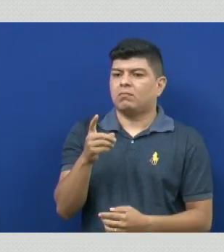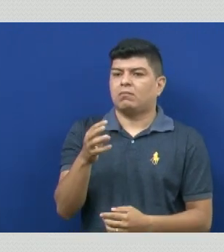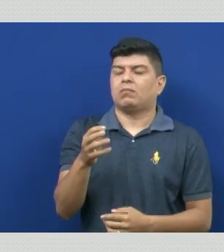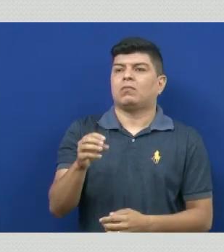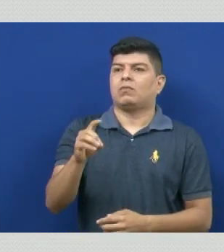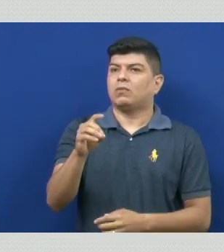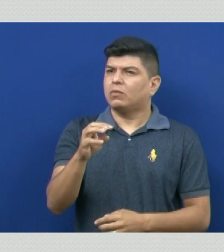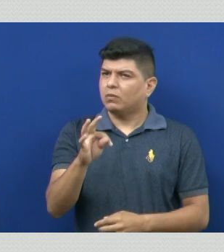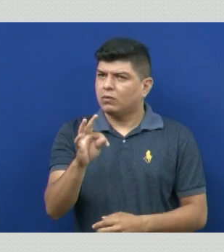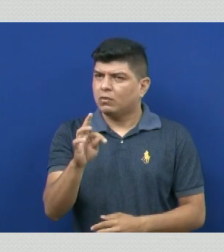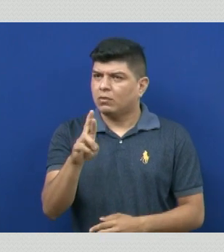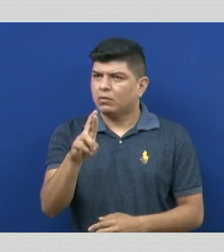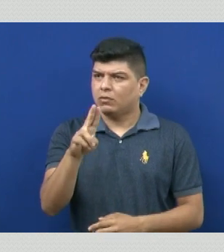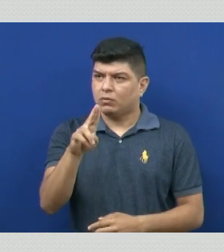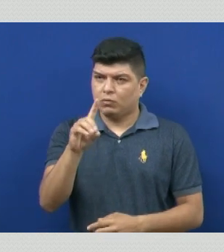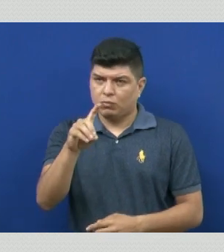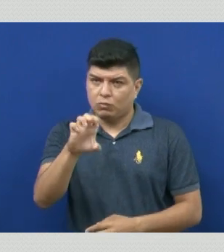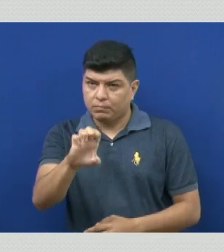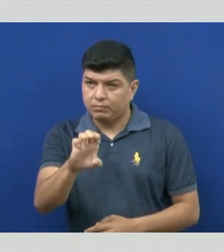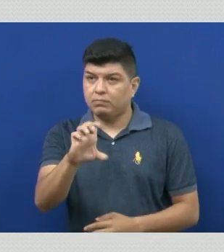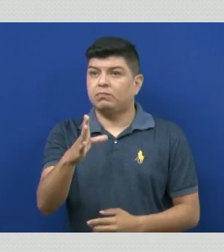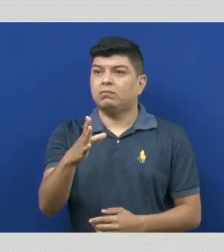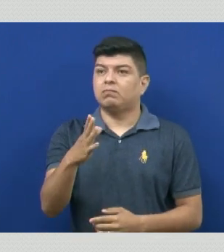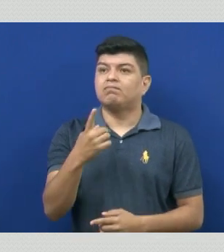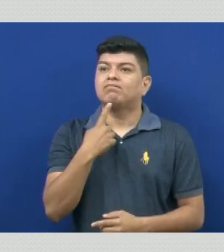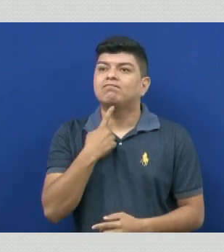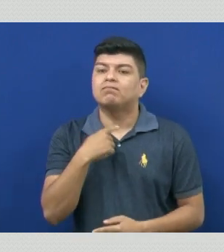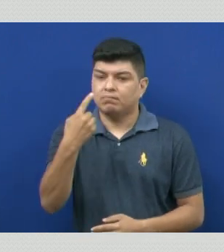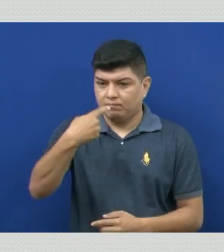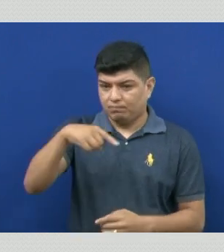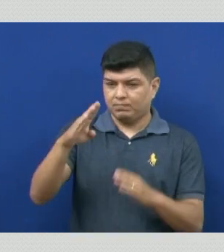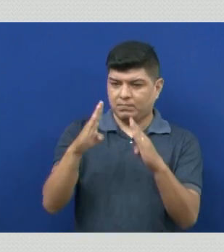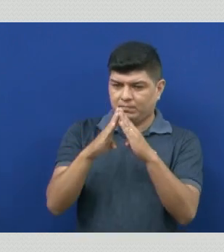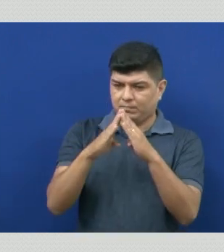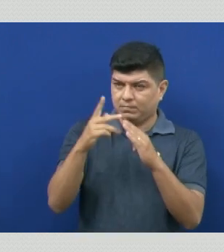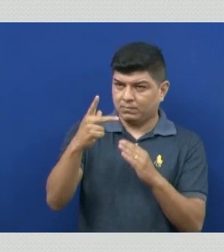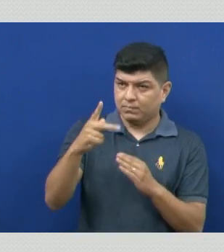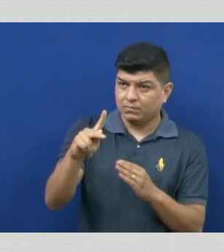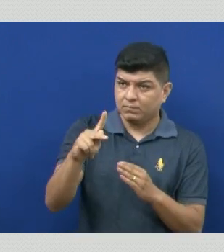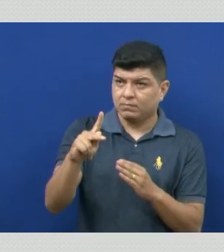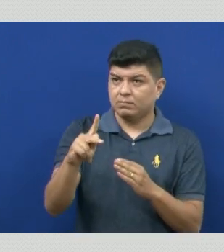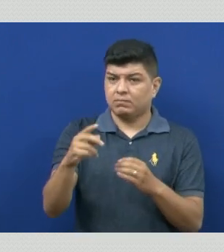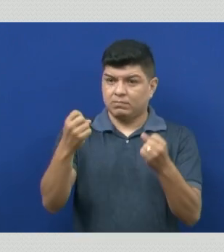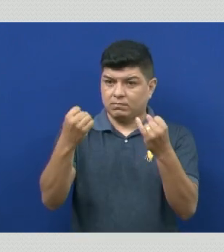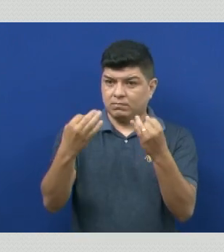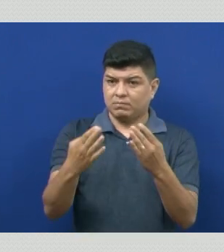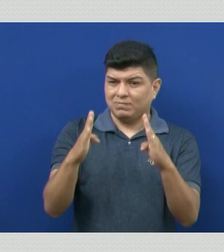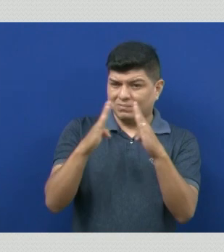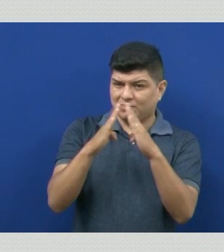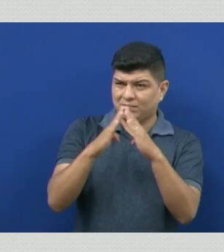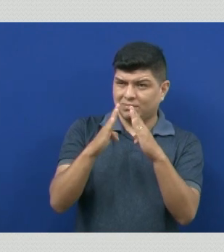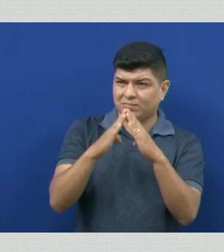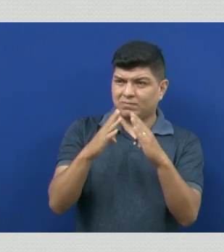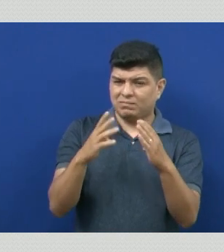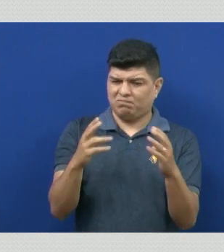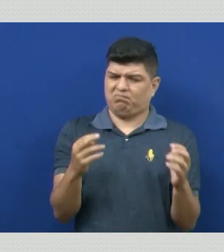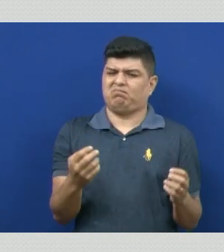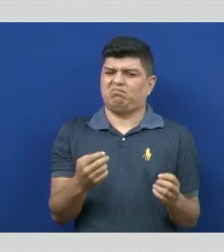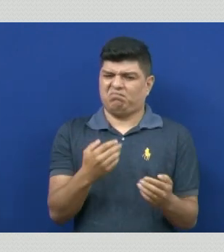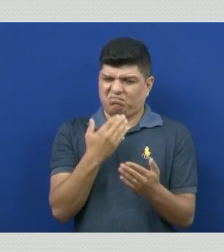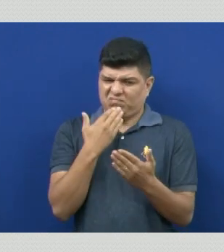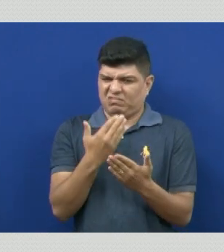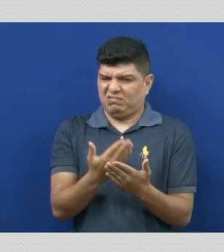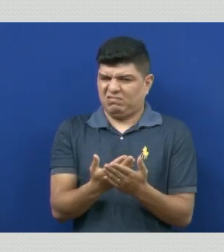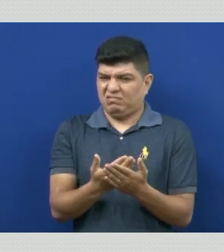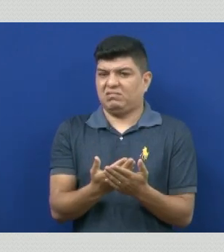Trude que tenho vontade de ir à sua casa. Dizem por aí que a casa dela tem um aspecto tão